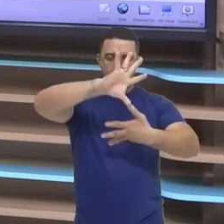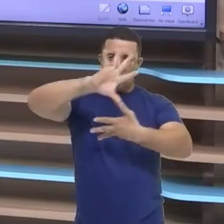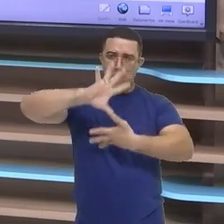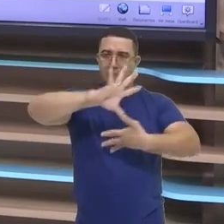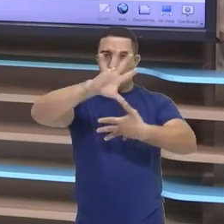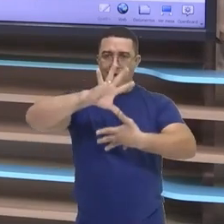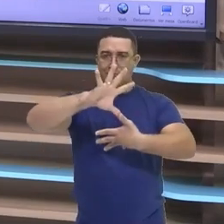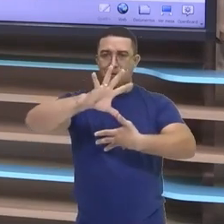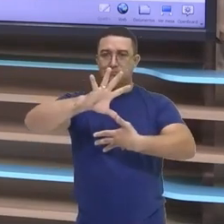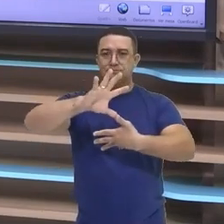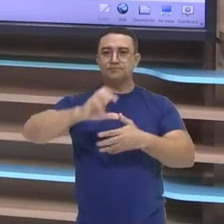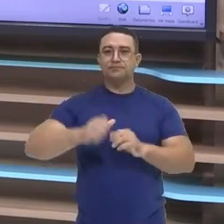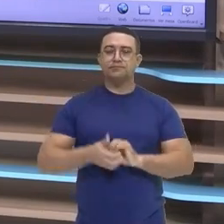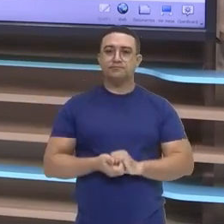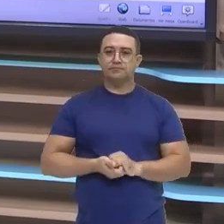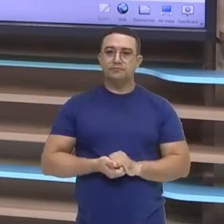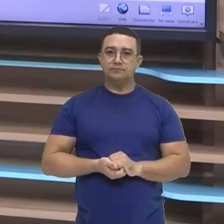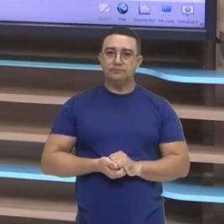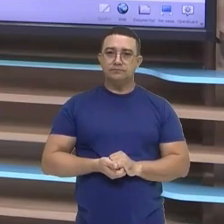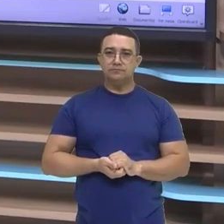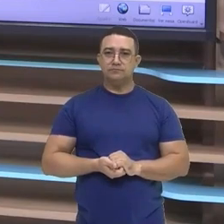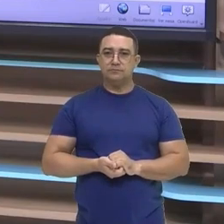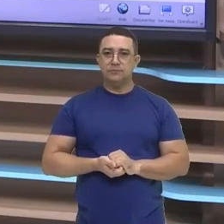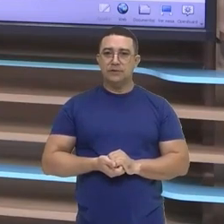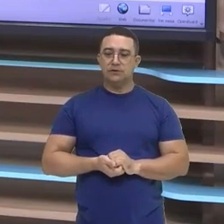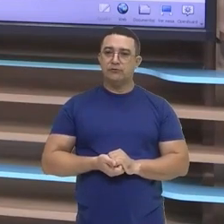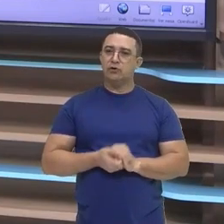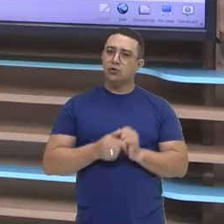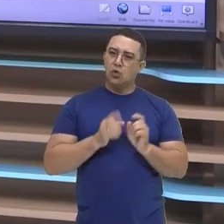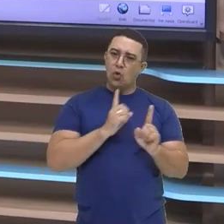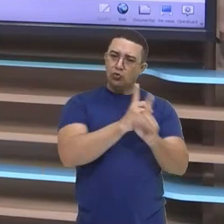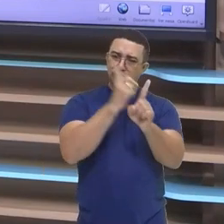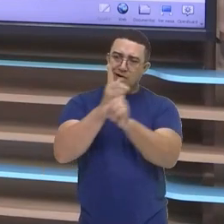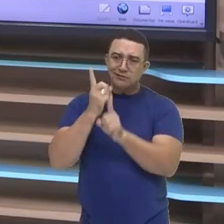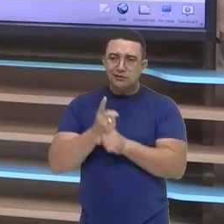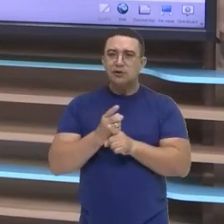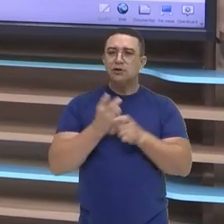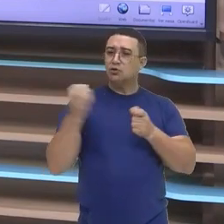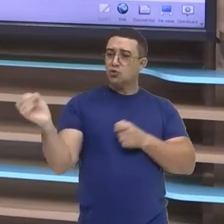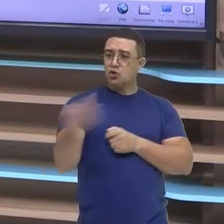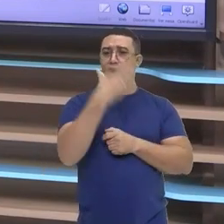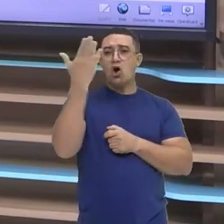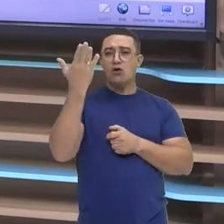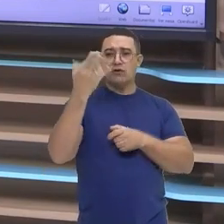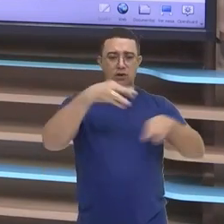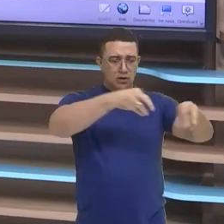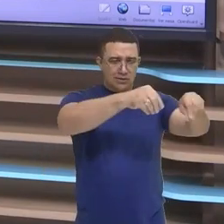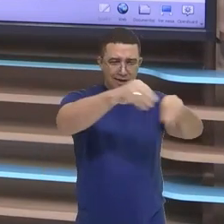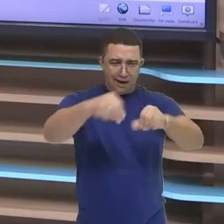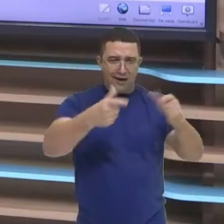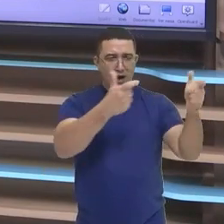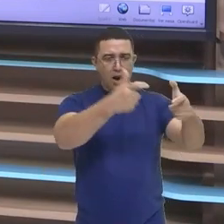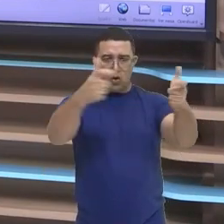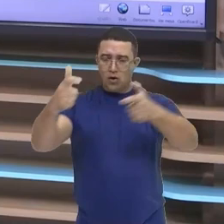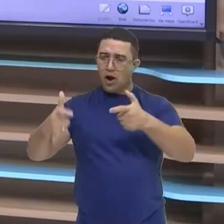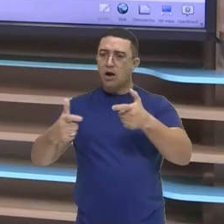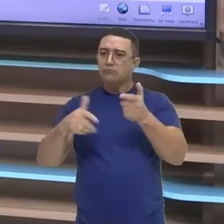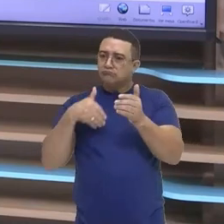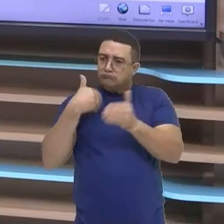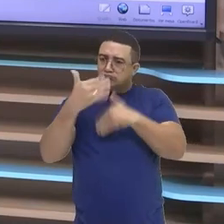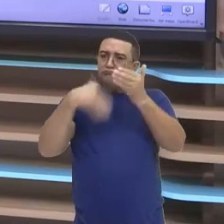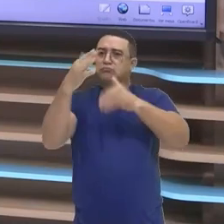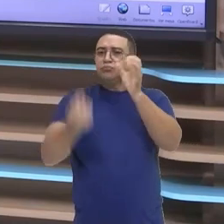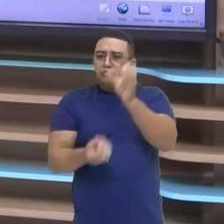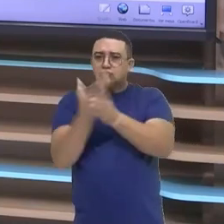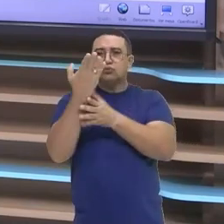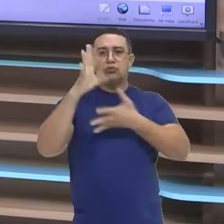né? Foram aí desbravando, descobrindo novas terras, e aí começou o desenvolvimento dos mapas, tá